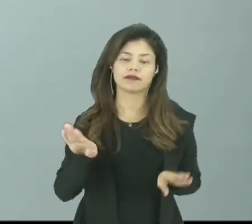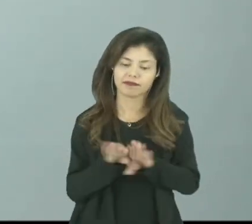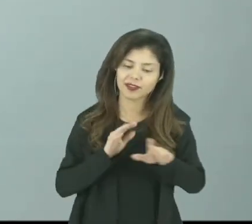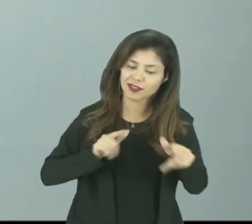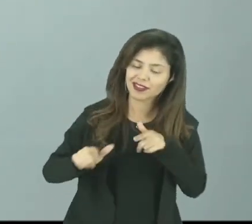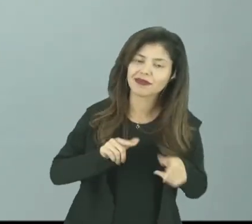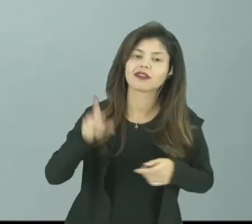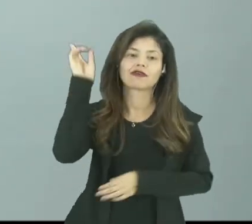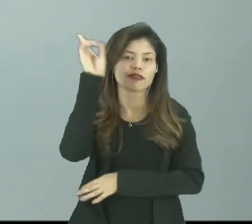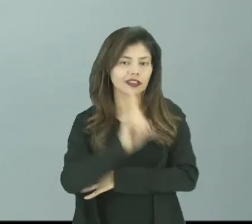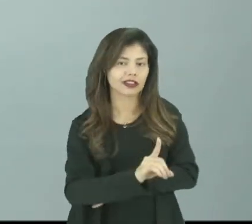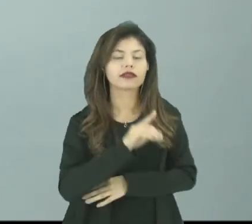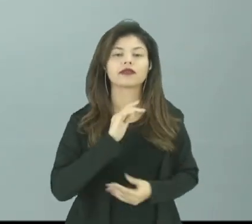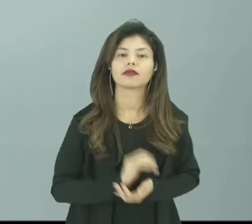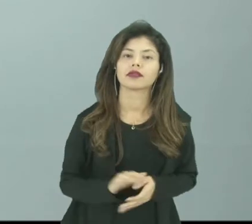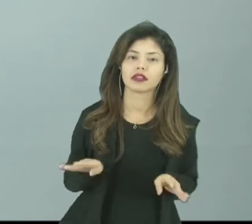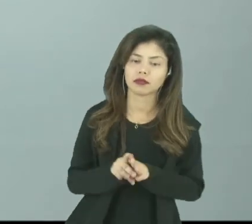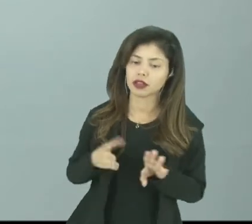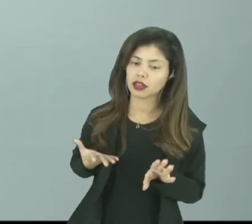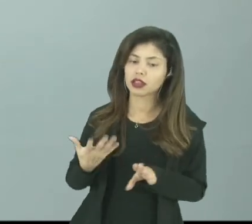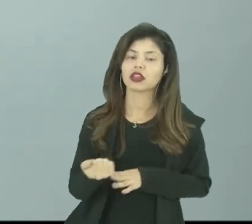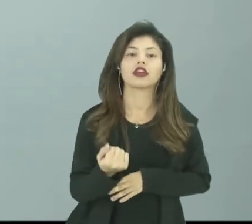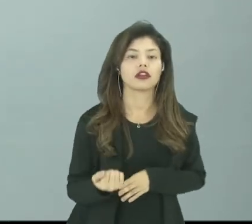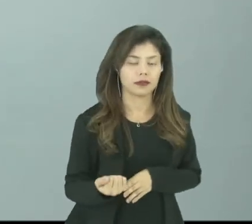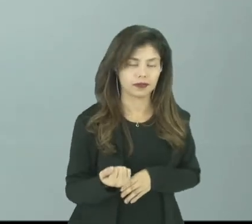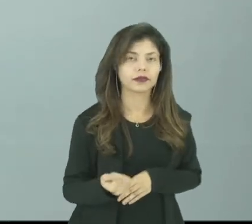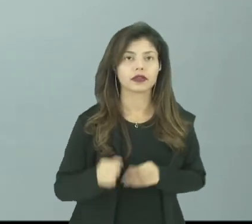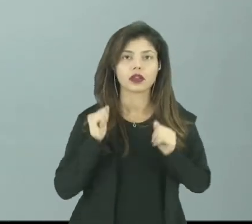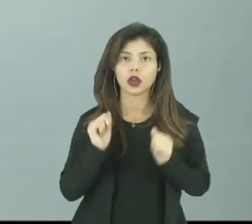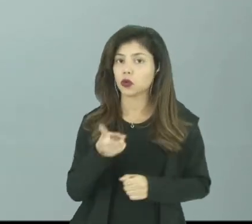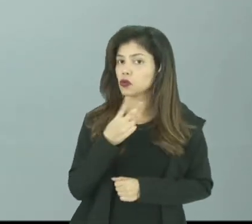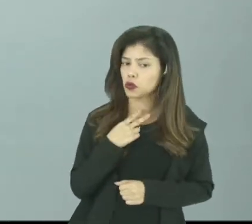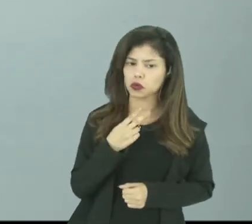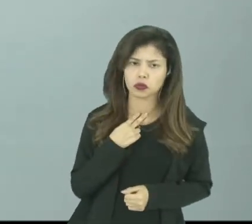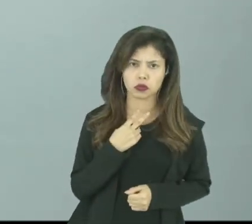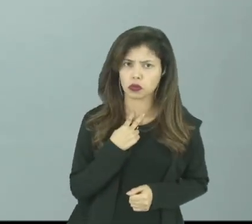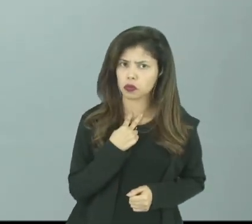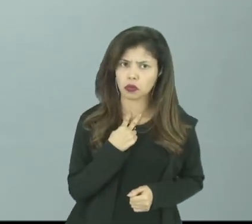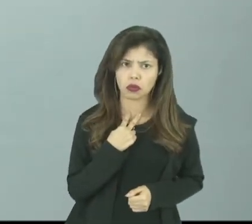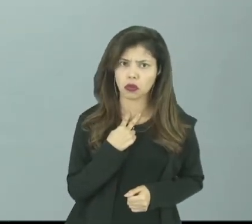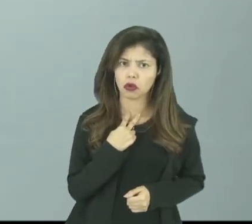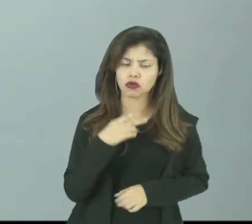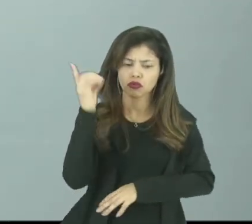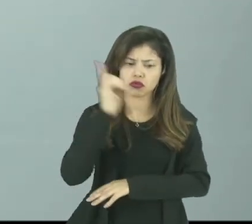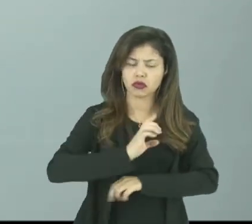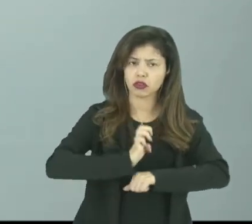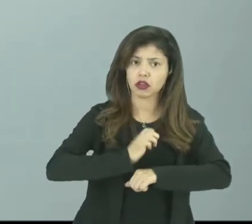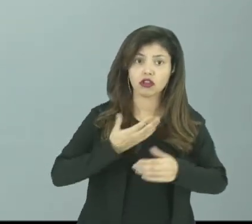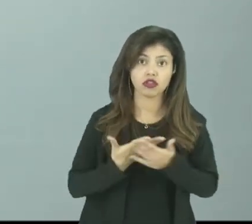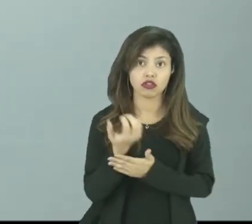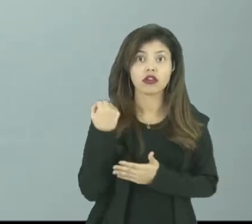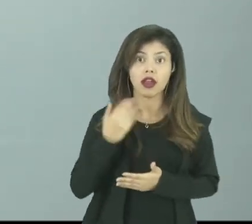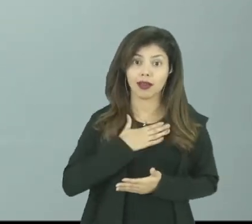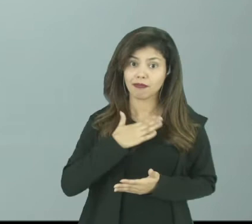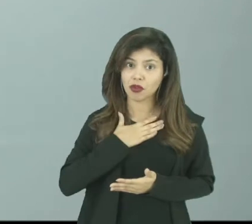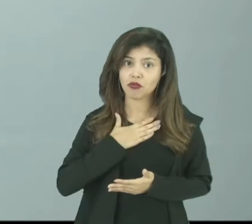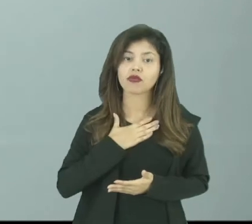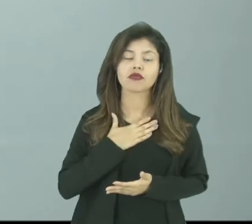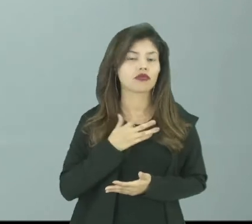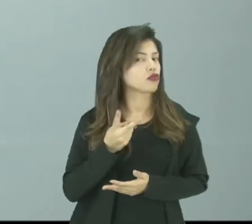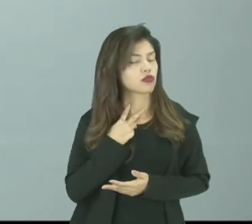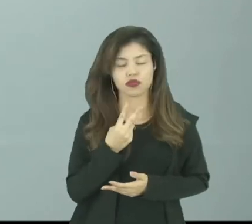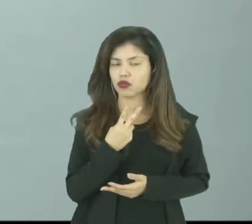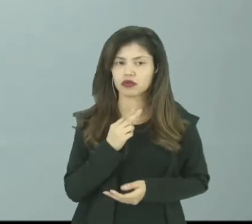tenho direito adquirido de posse. E eu não posso negociar. O Estado não tem o direito de tirar aquilo que é meu. Então,